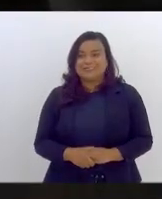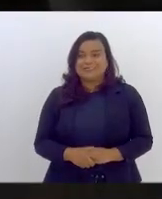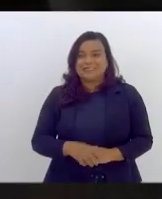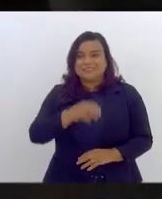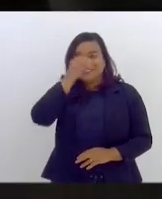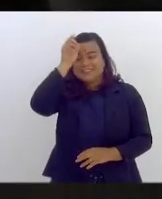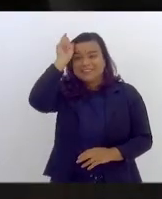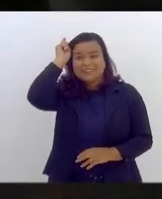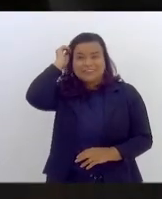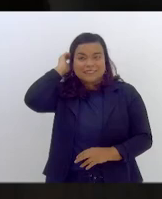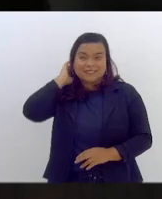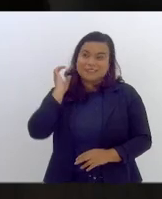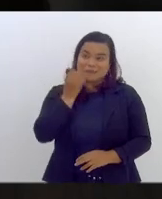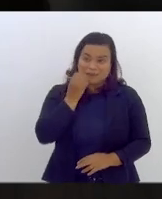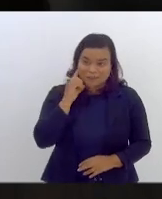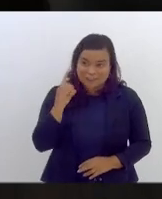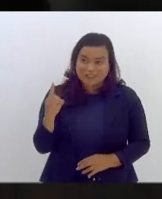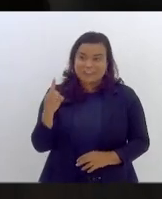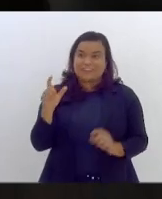quem é de bom dia,